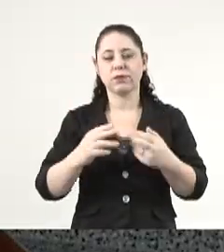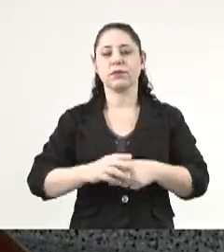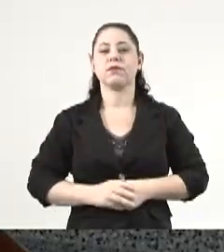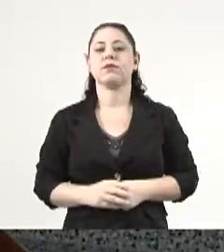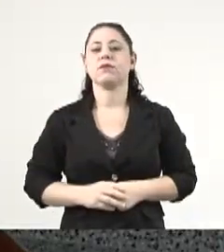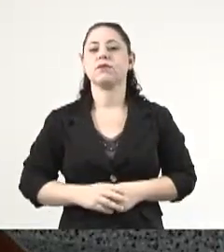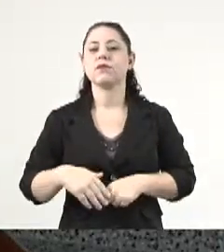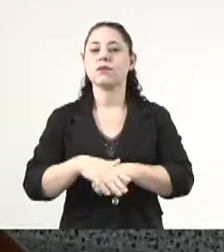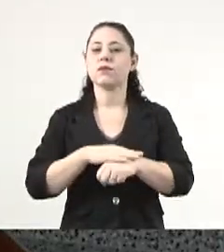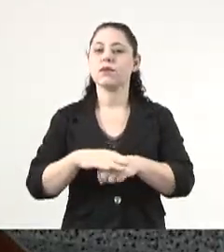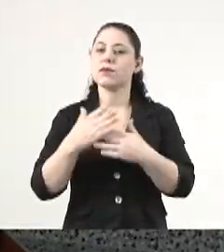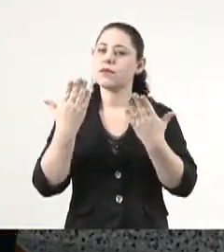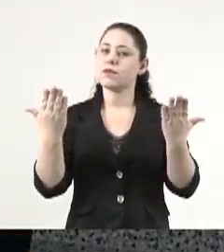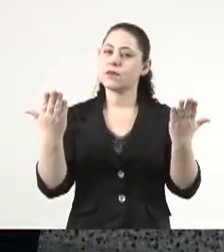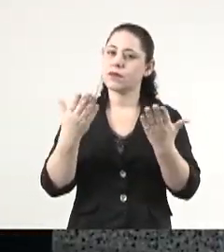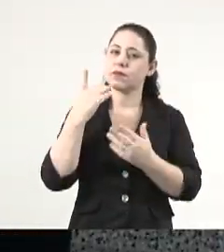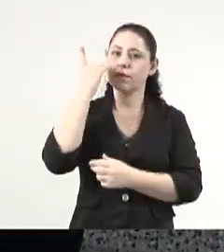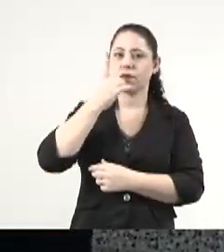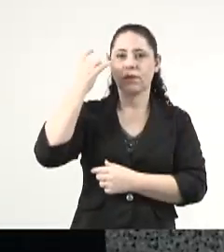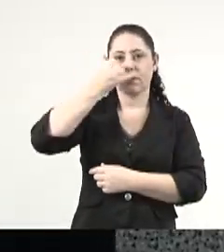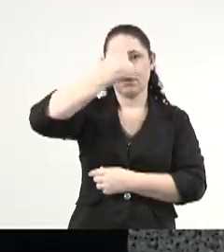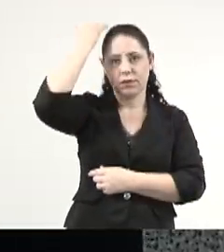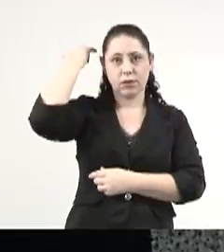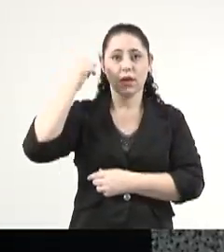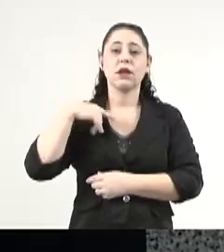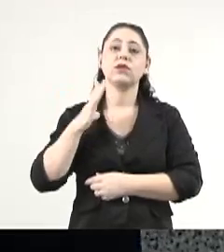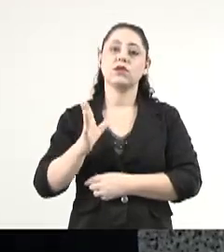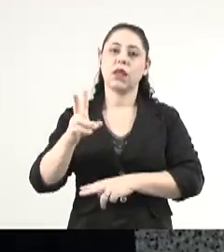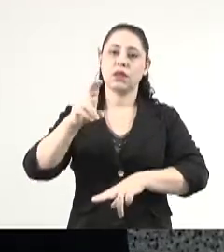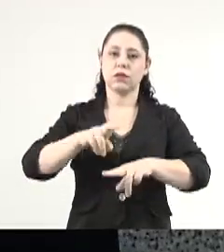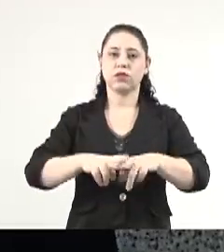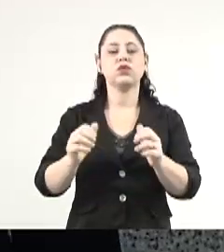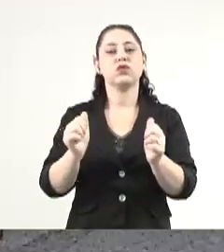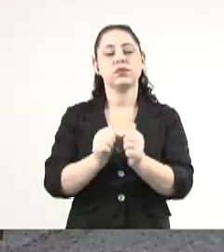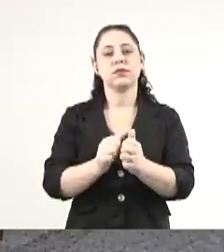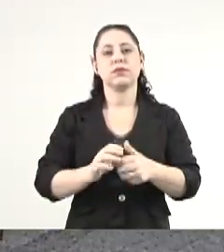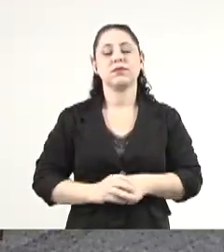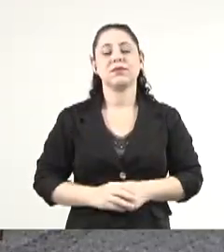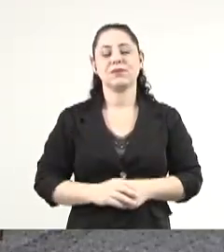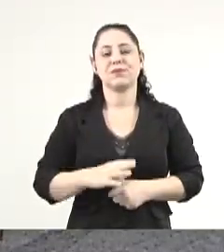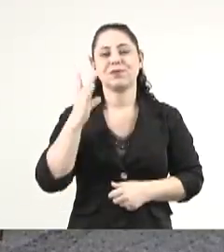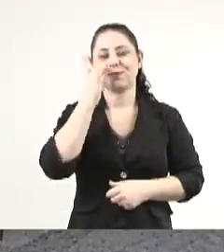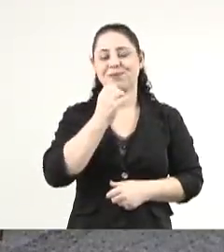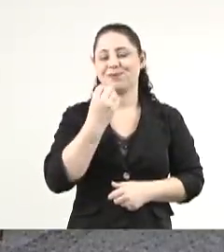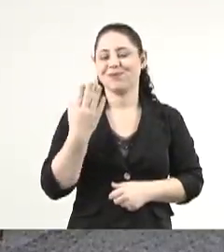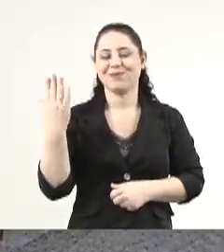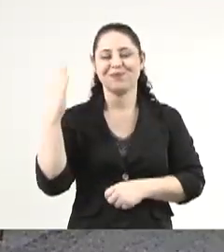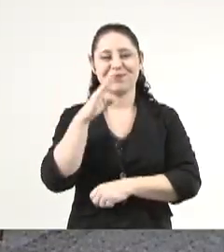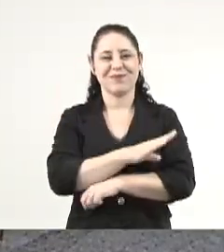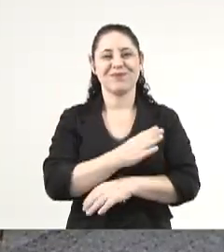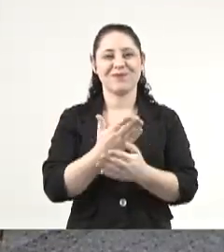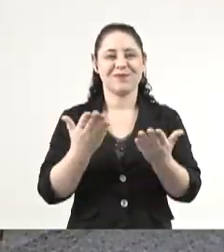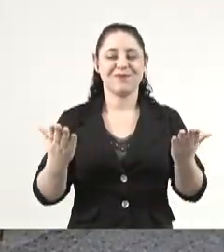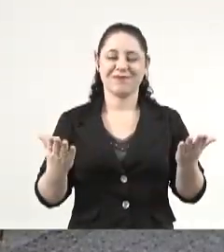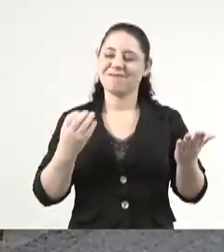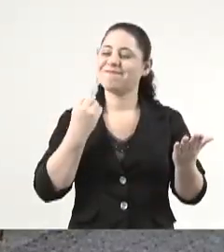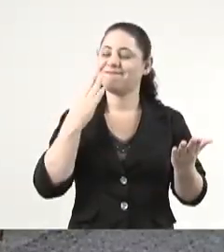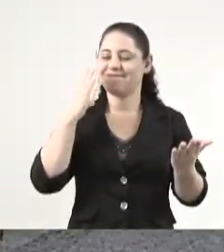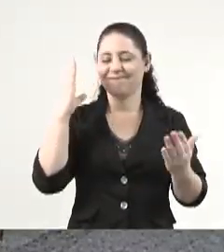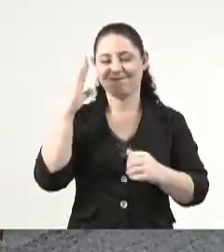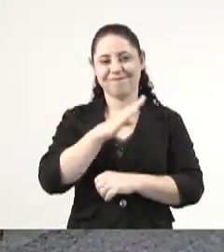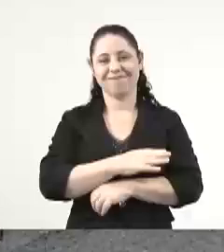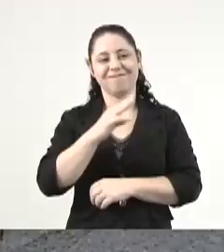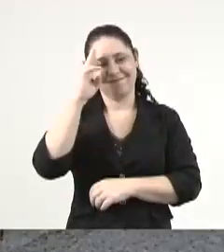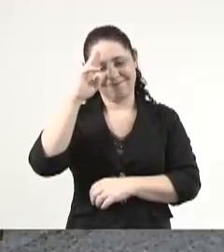a gente conversa agora ao vivo, Maritê, com o deputado Junior Mock, que já está sentado aqui com a gente. Deputado, boa tarde para o senhor. Boa tarde,